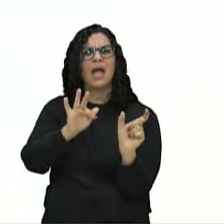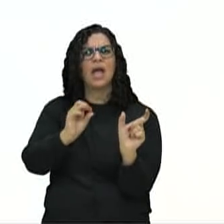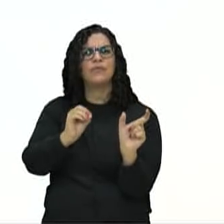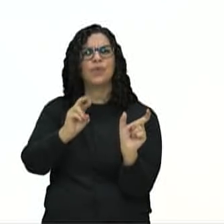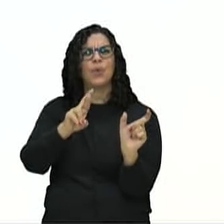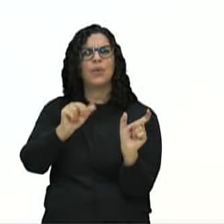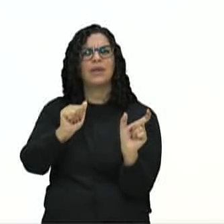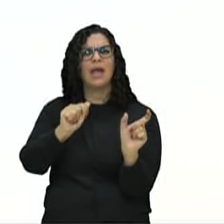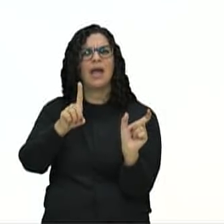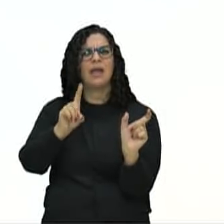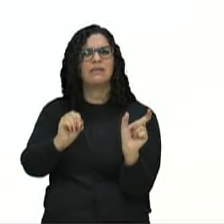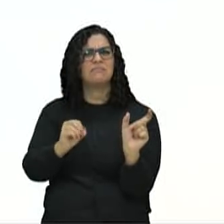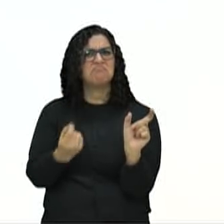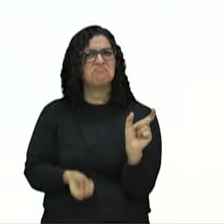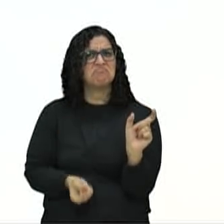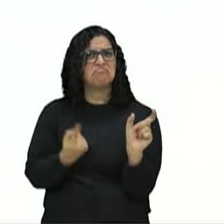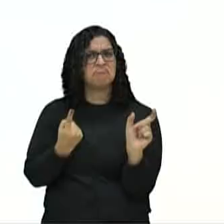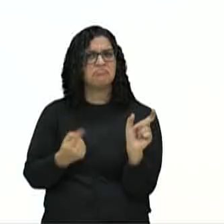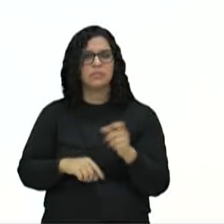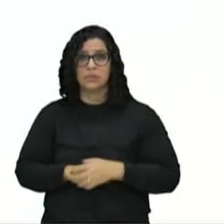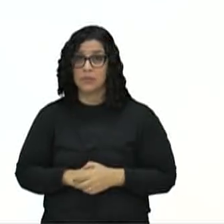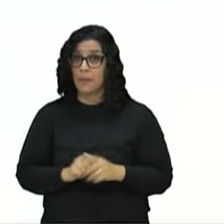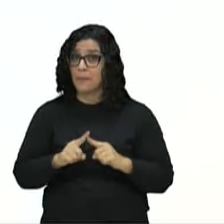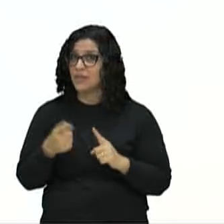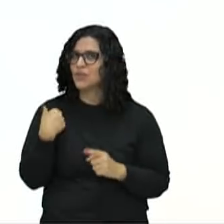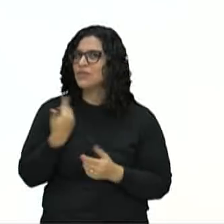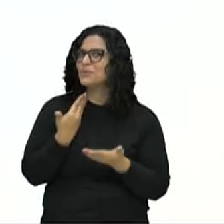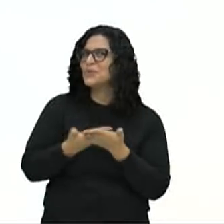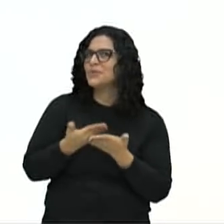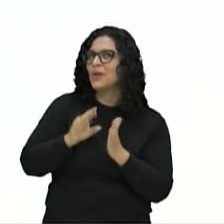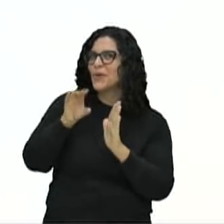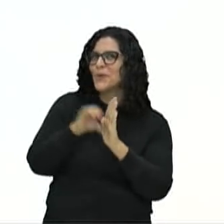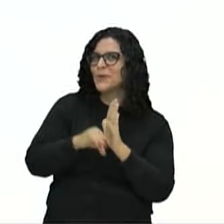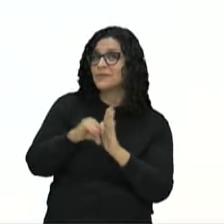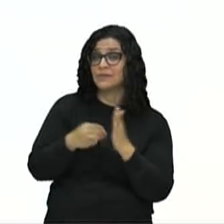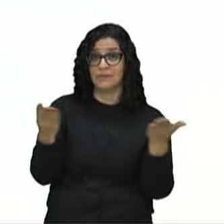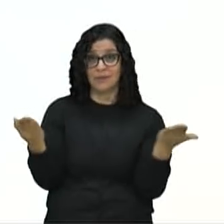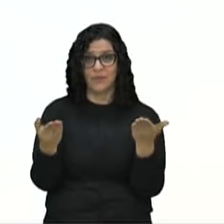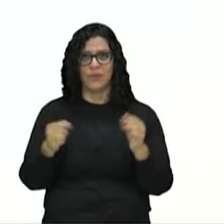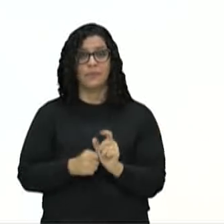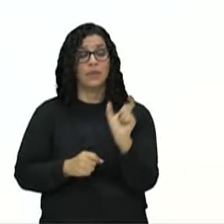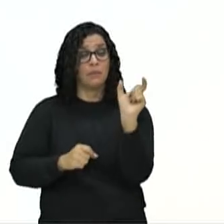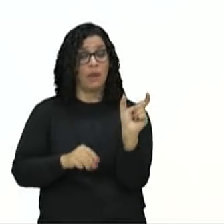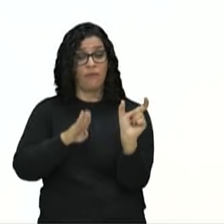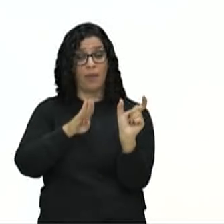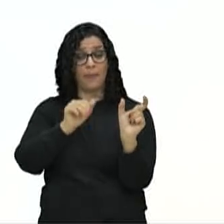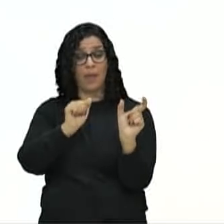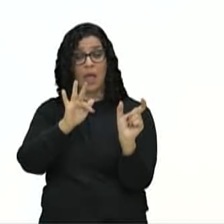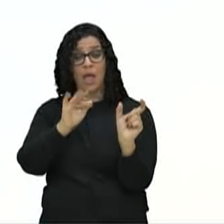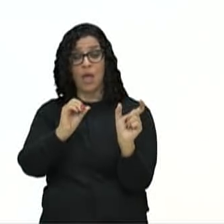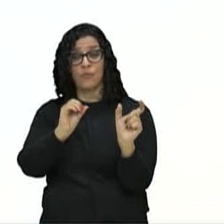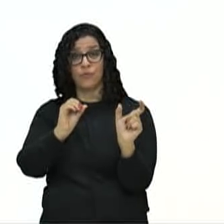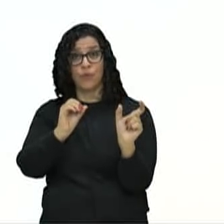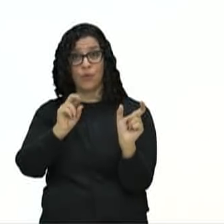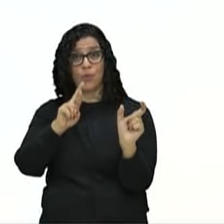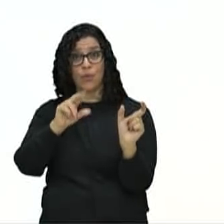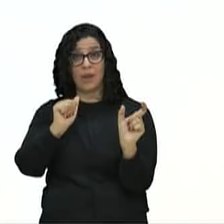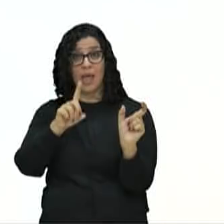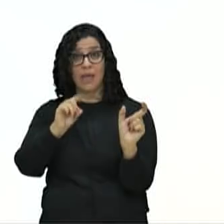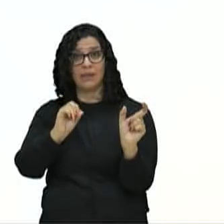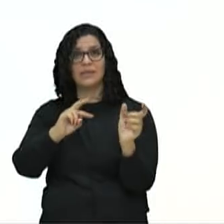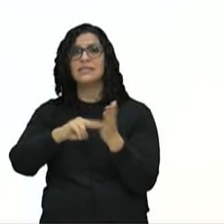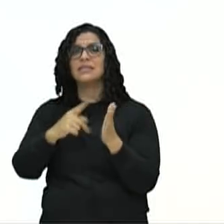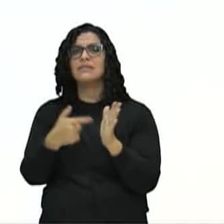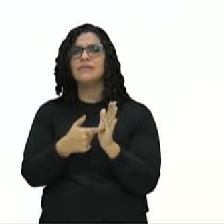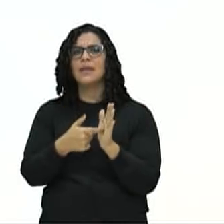professora, baforada. Muito bem, mas veremos agora. A palavra baforada significa por extensão